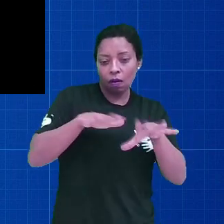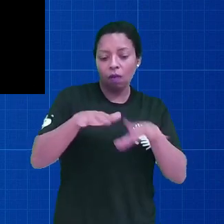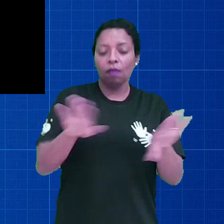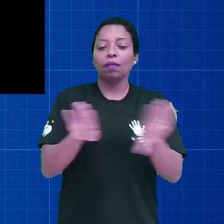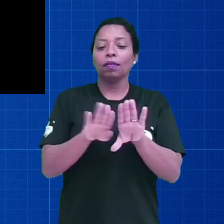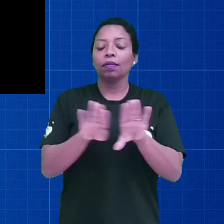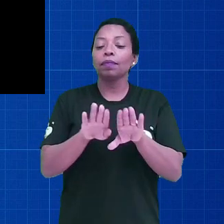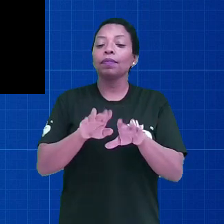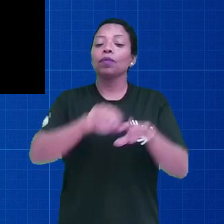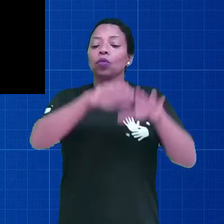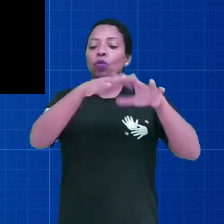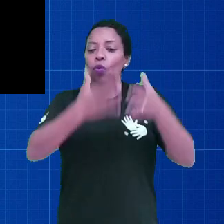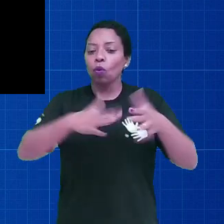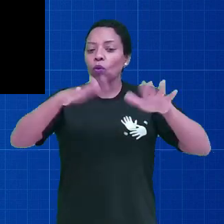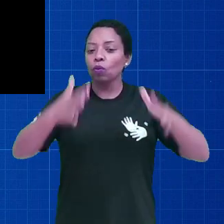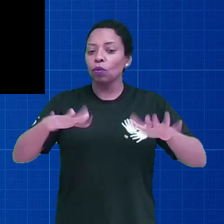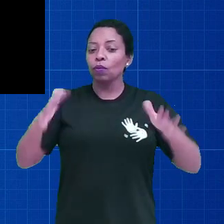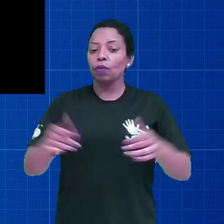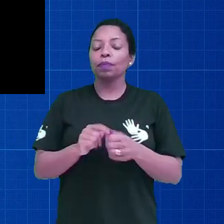Erupções vulcânicas.